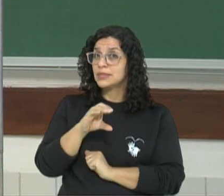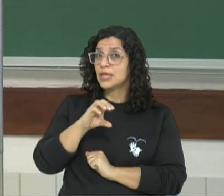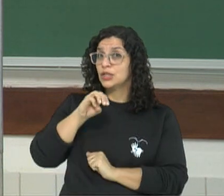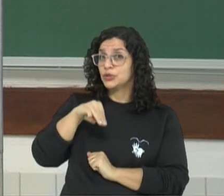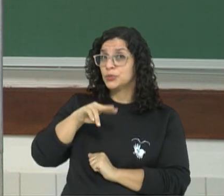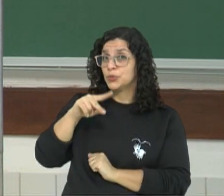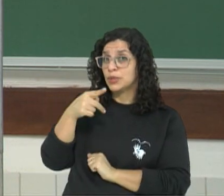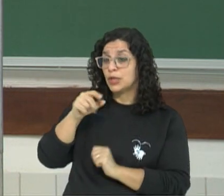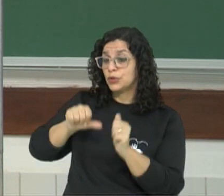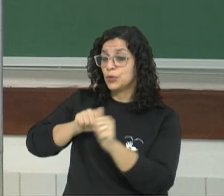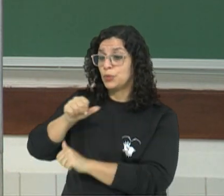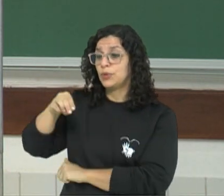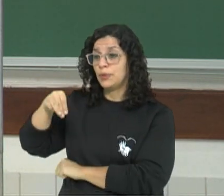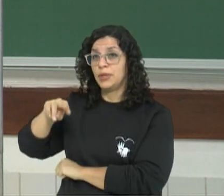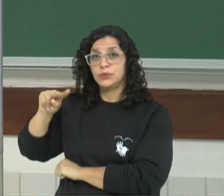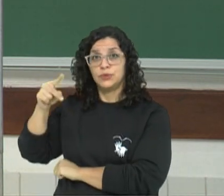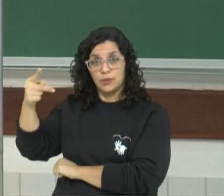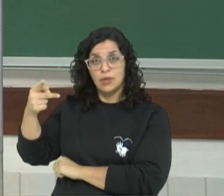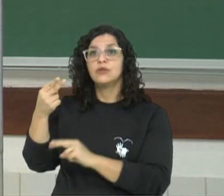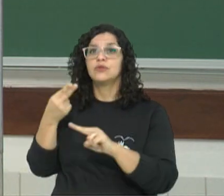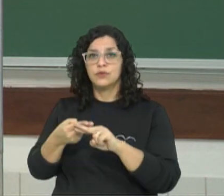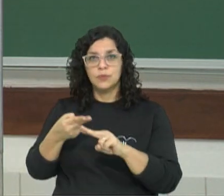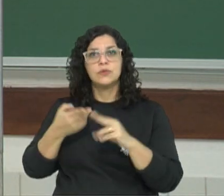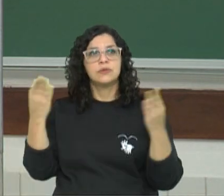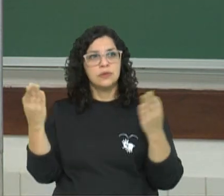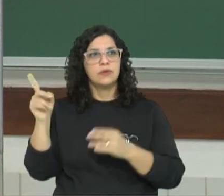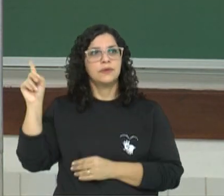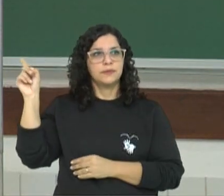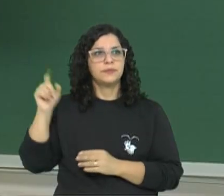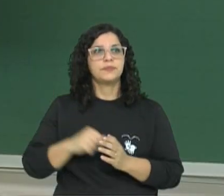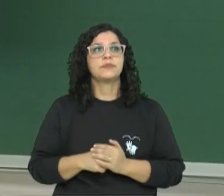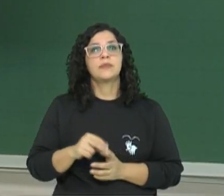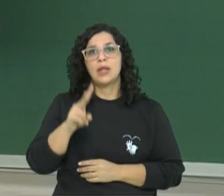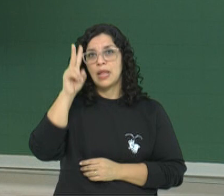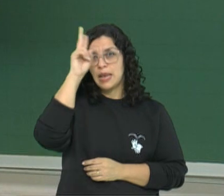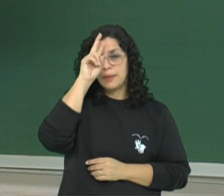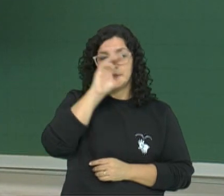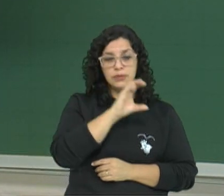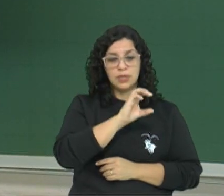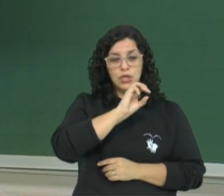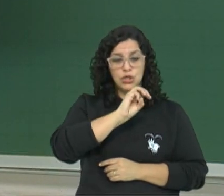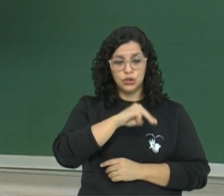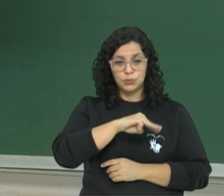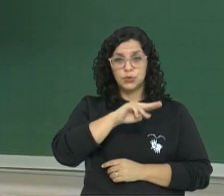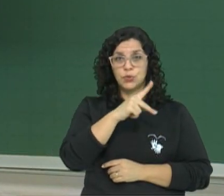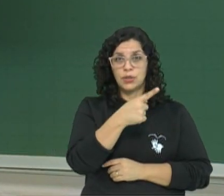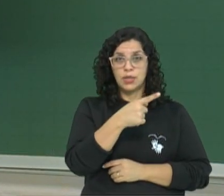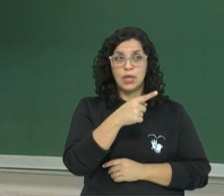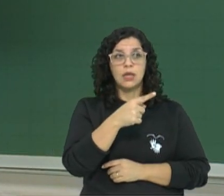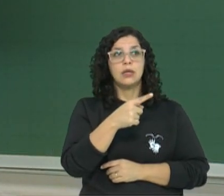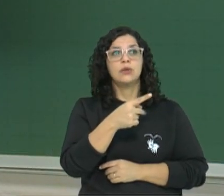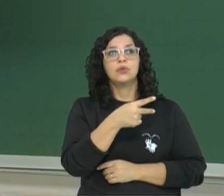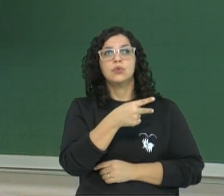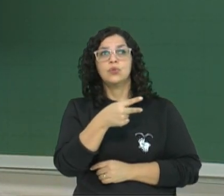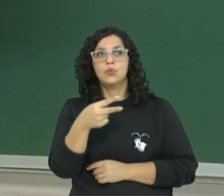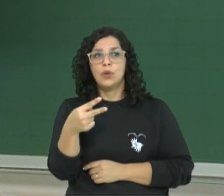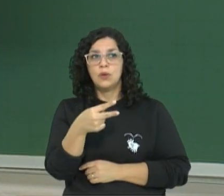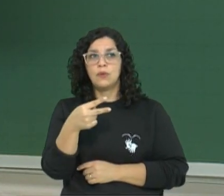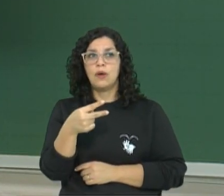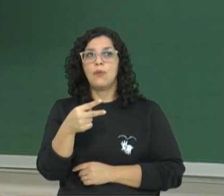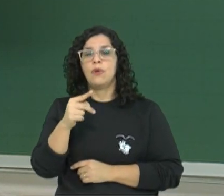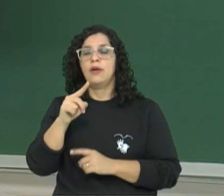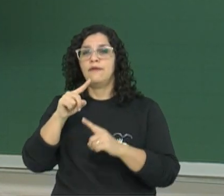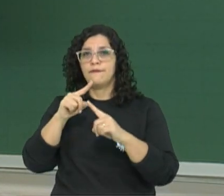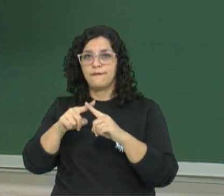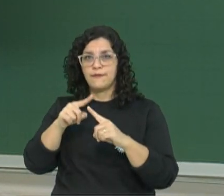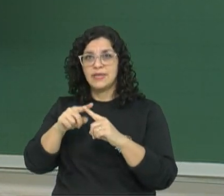metro quadrado? Pois bem, nós vamos utilizar aqui. O que eu faço? Eu faço a sua conversão. O que eu vou fazer, professor? Muito simples,